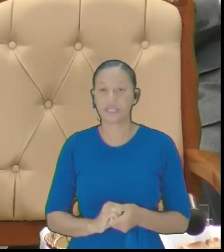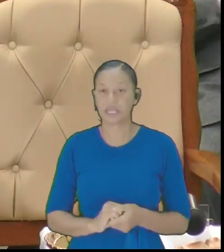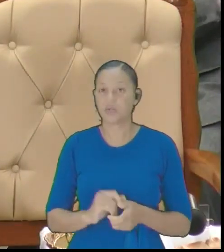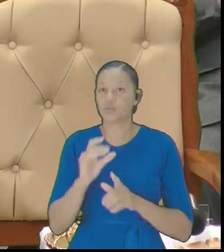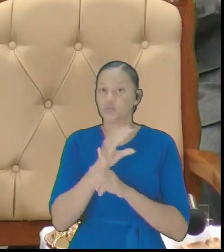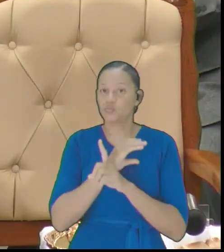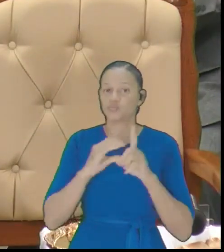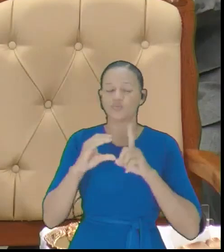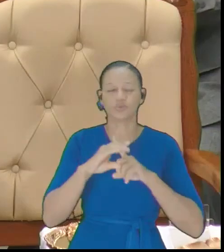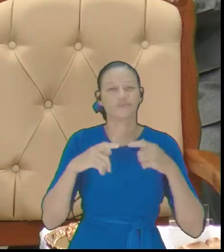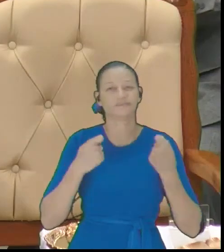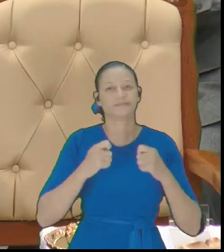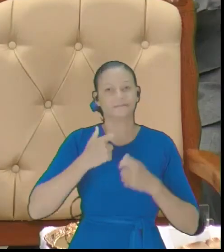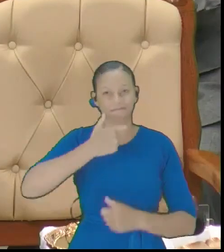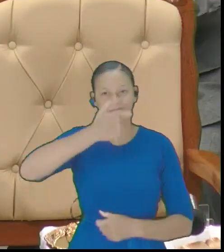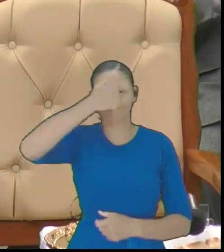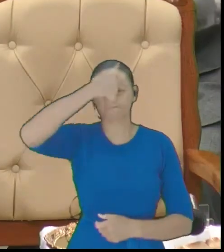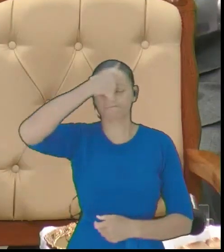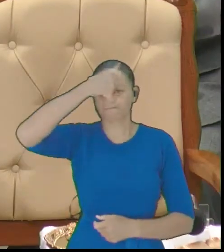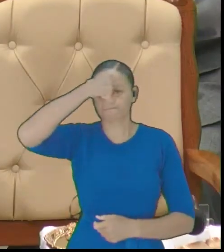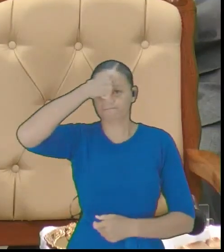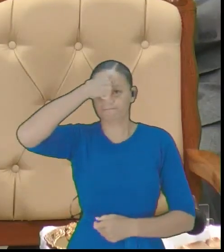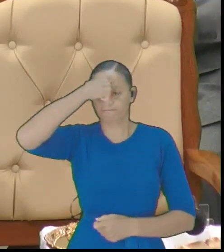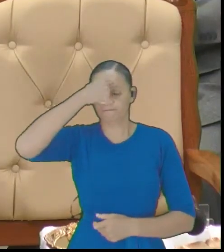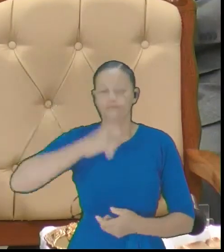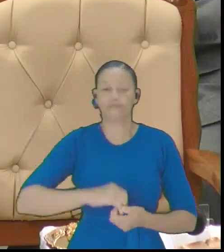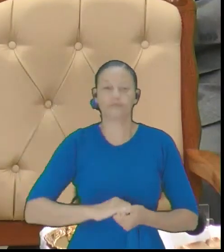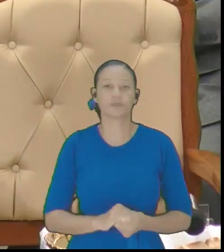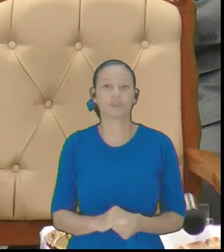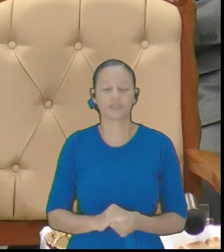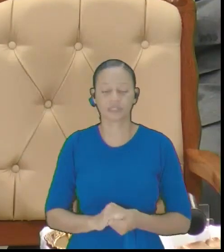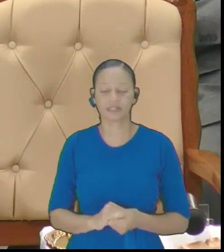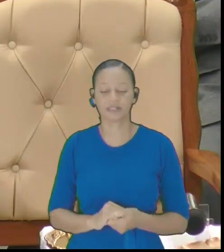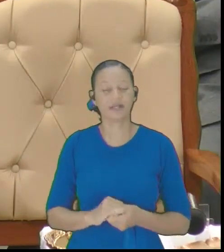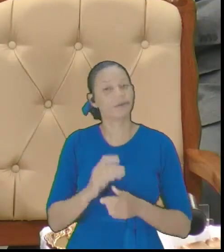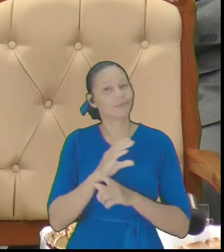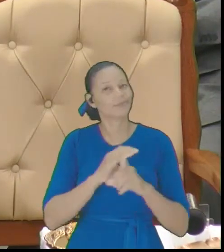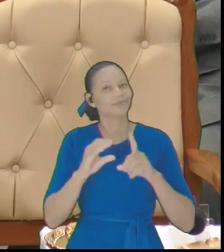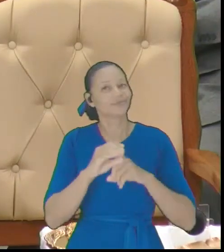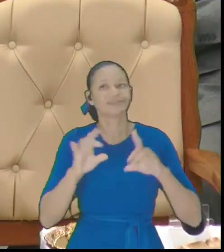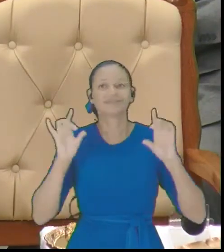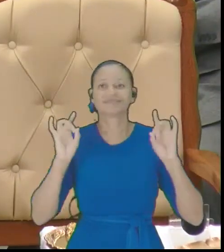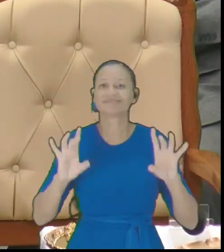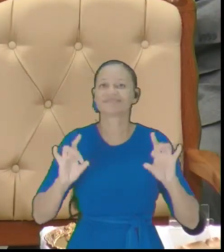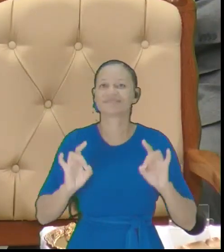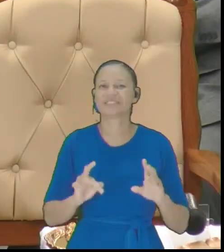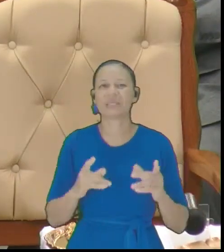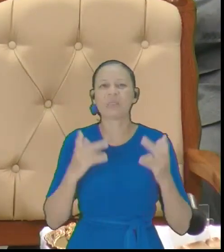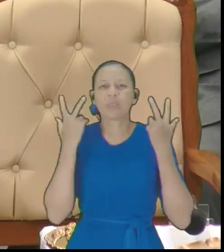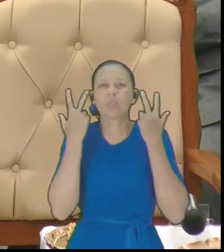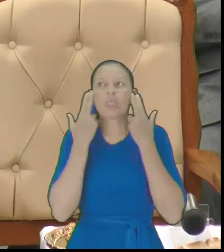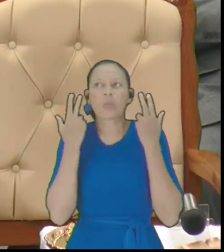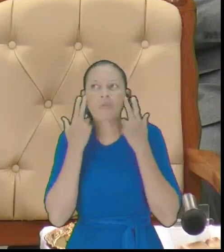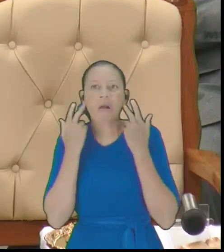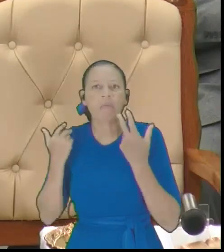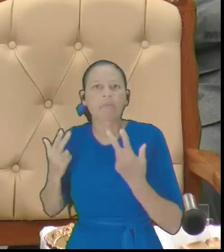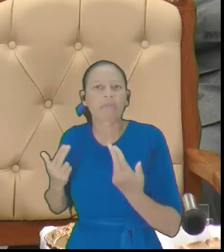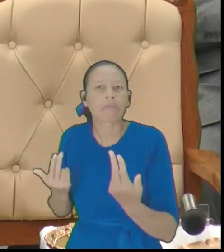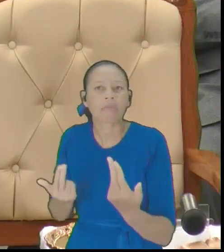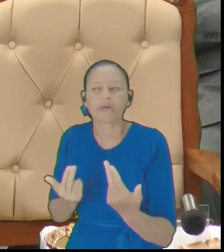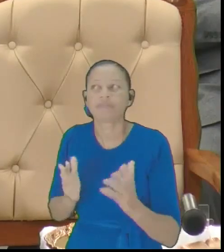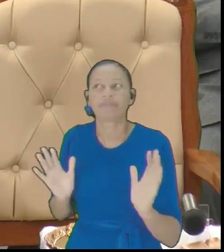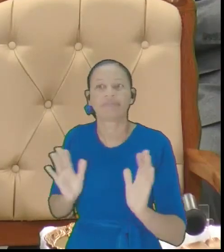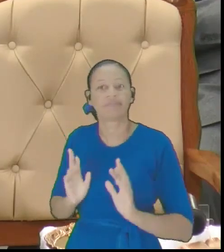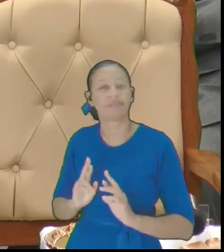conscientização, é um culto especial da igreja, não é um culto comum.